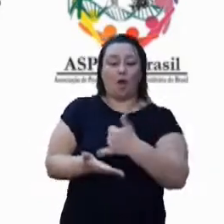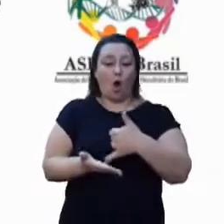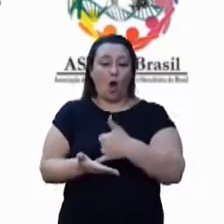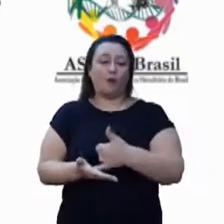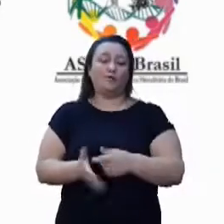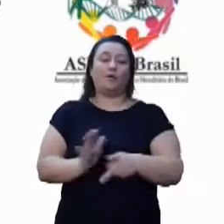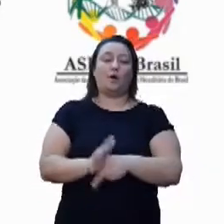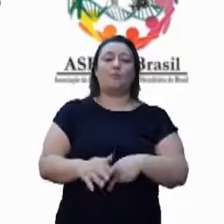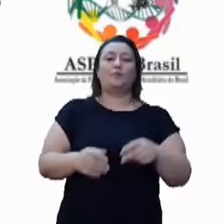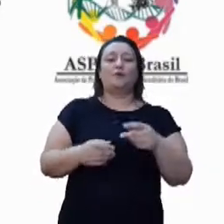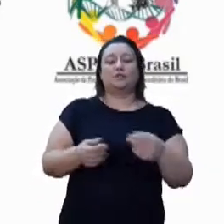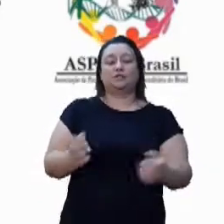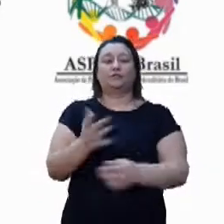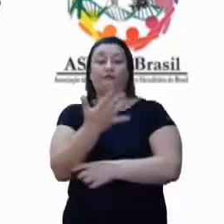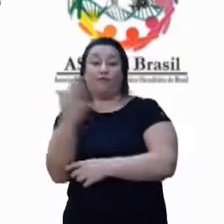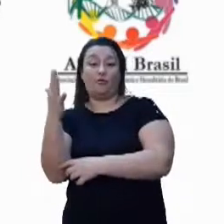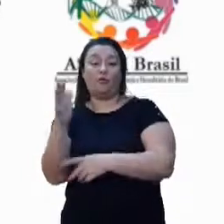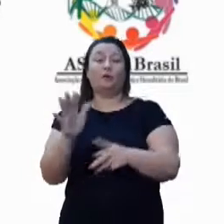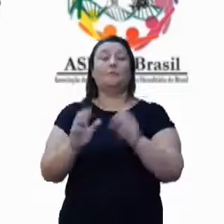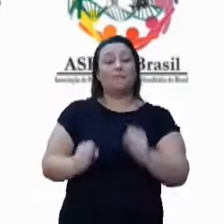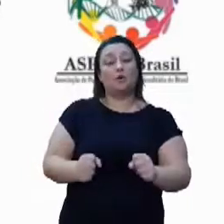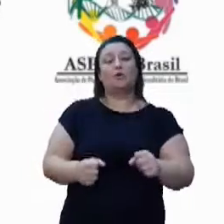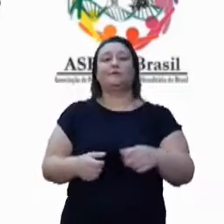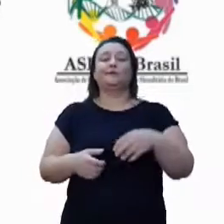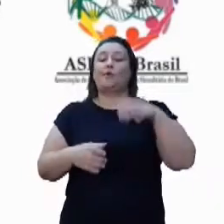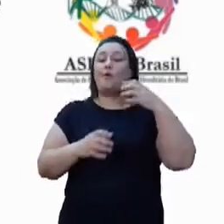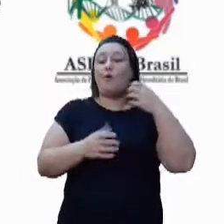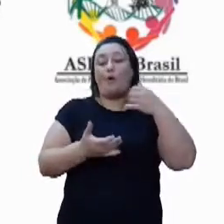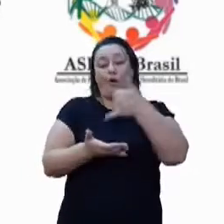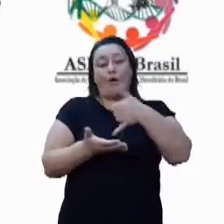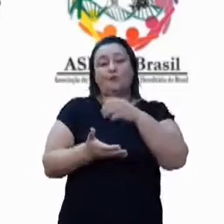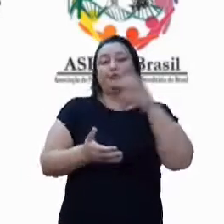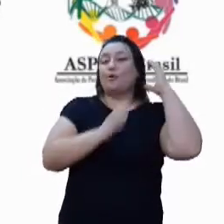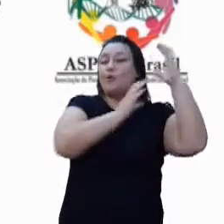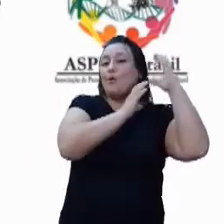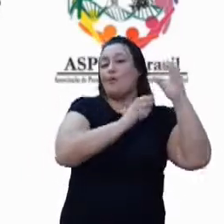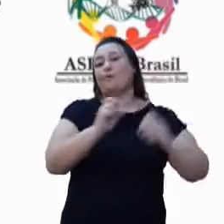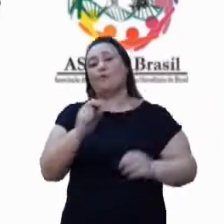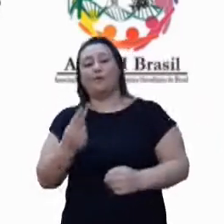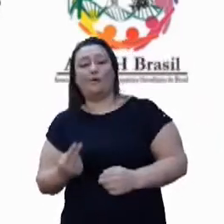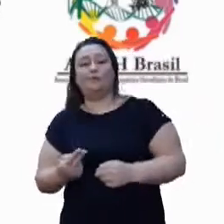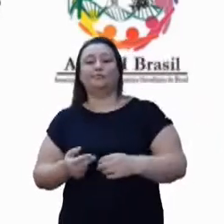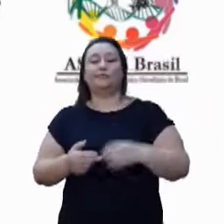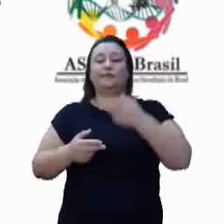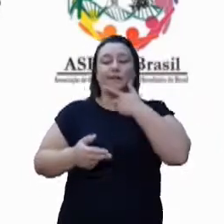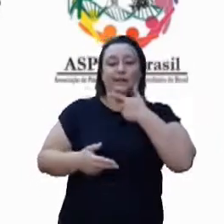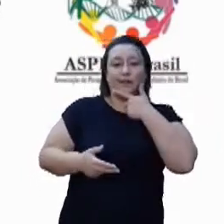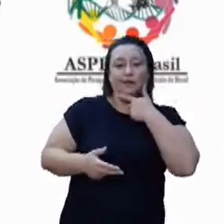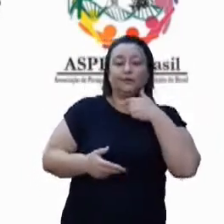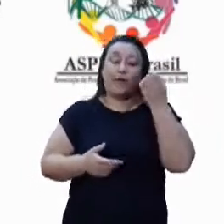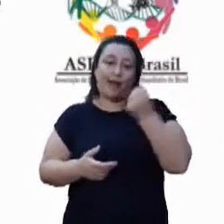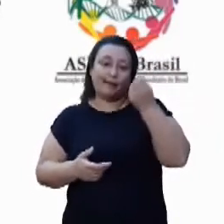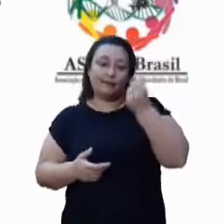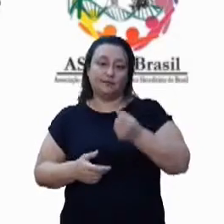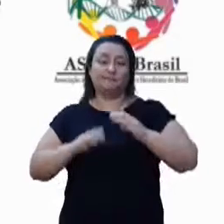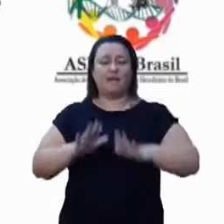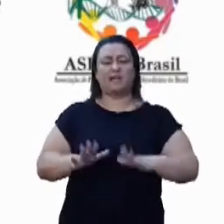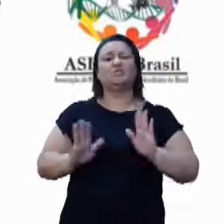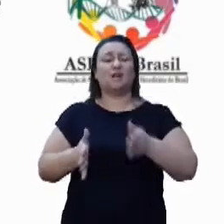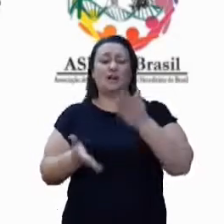vegetais, e os de cadeia média, por exemplo, óleo de coco ou laticínios. Porém, isso já